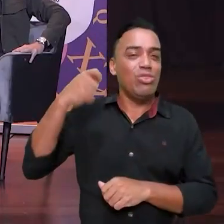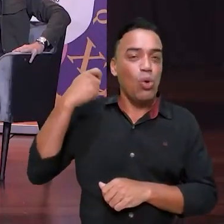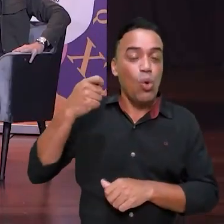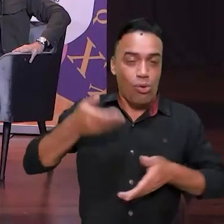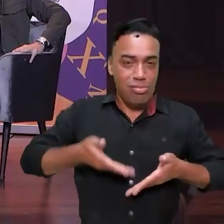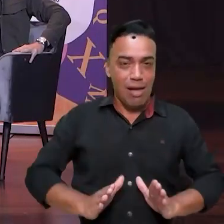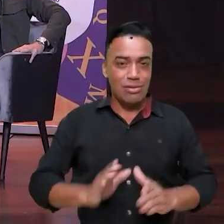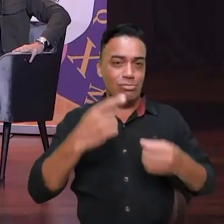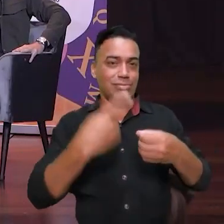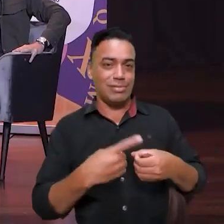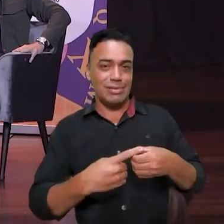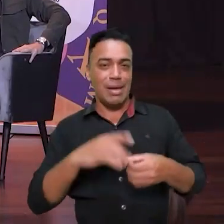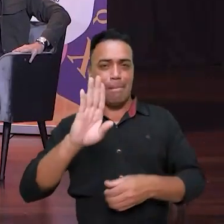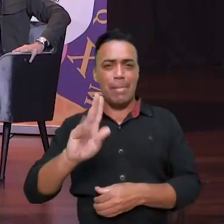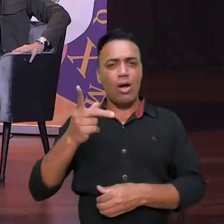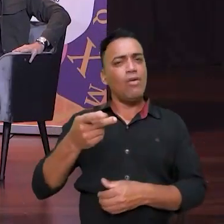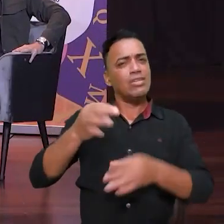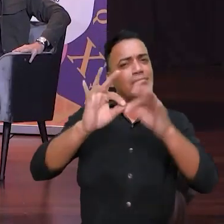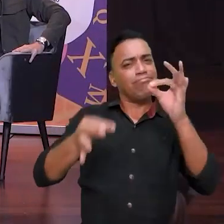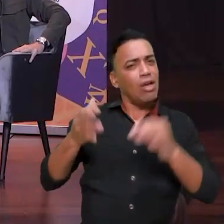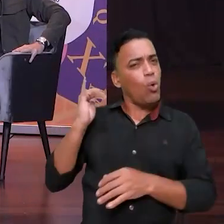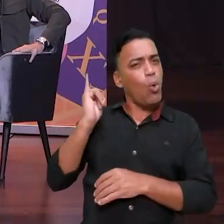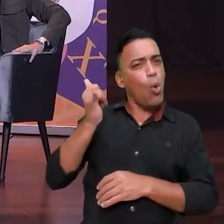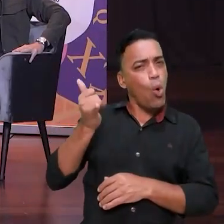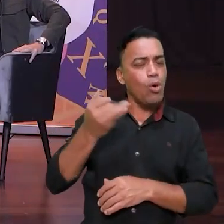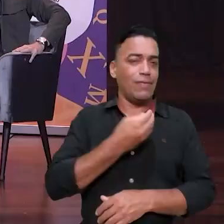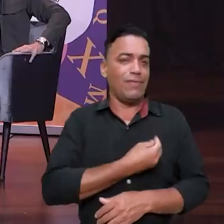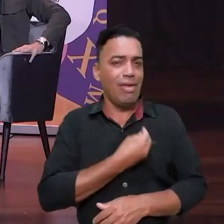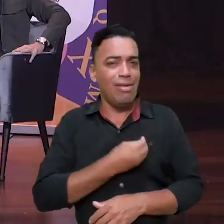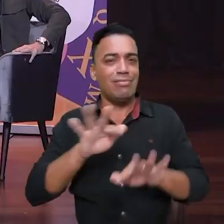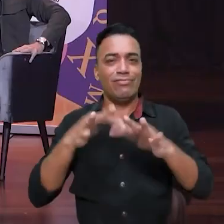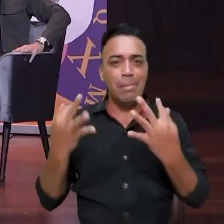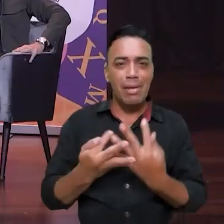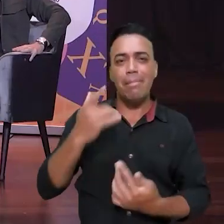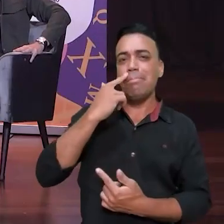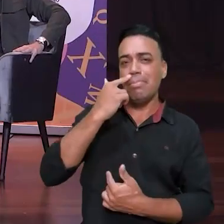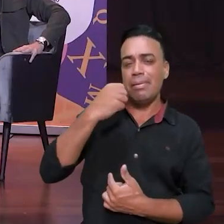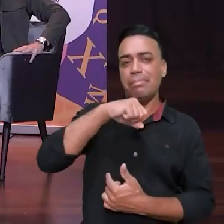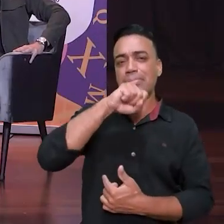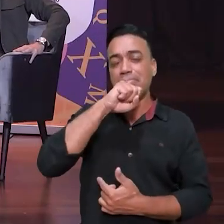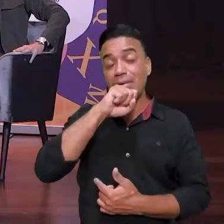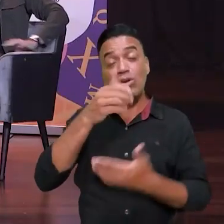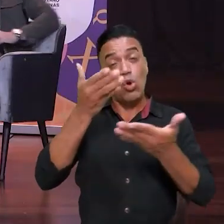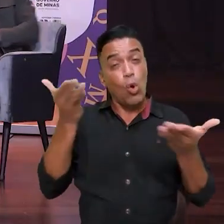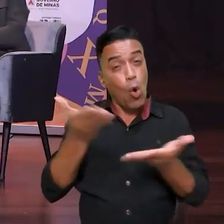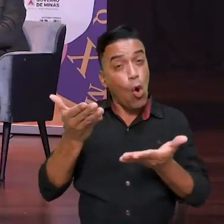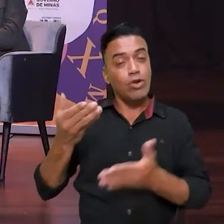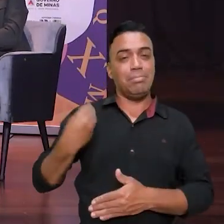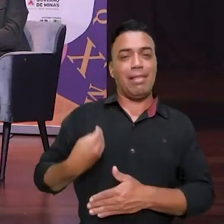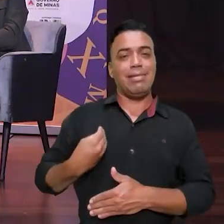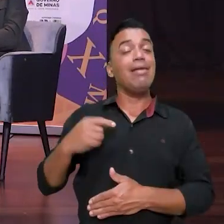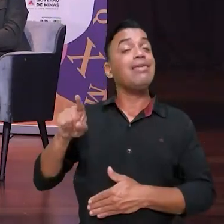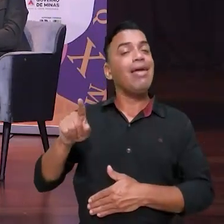aqui em Belo Horizonte. Eu quero, né, que você conte um pouco da sua vida, dos seus pais. Quem é o Jefferson que está aqui hoje como